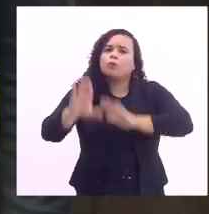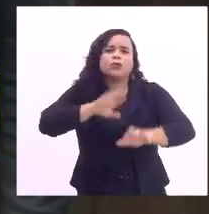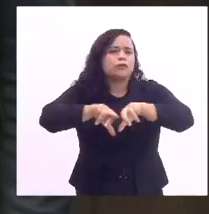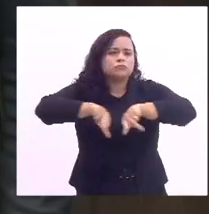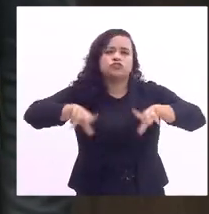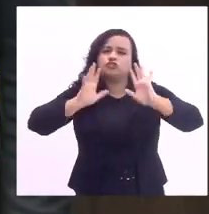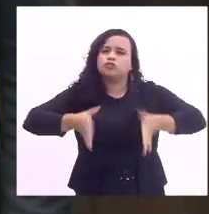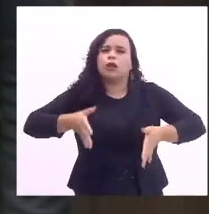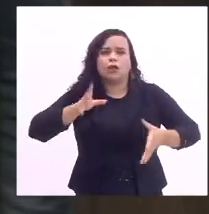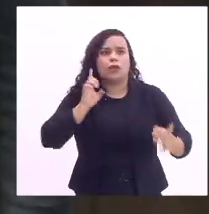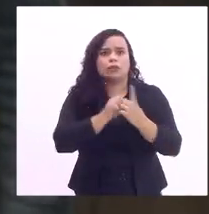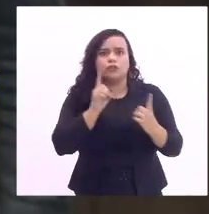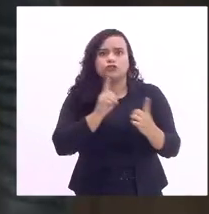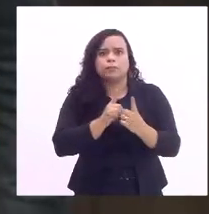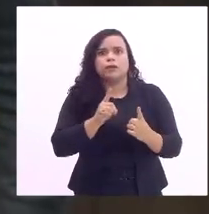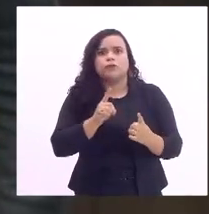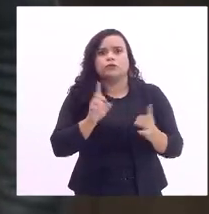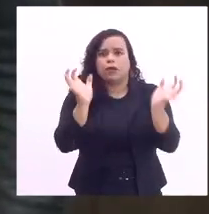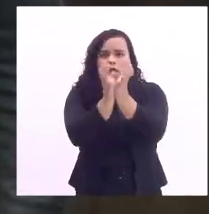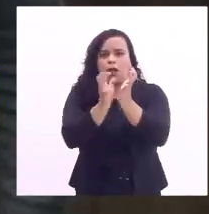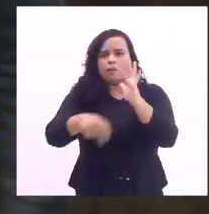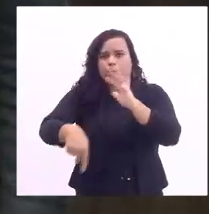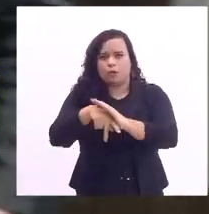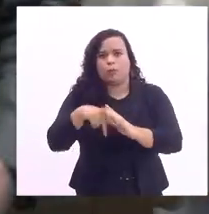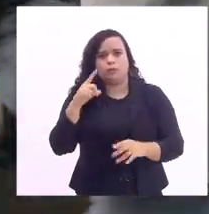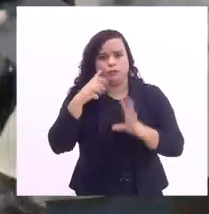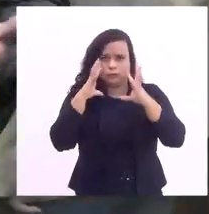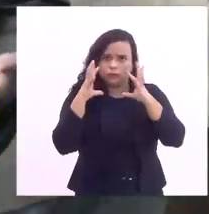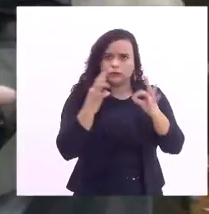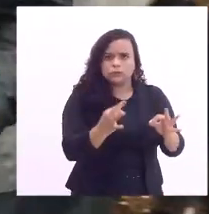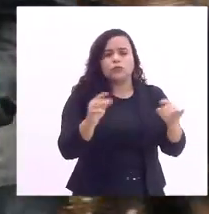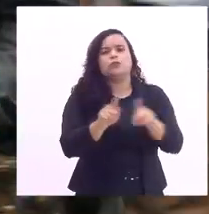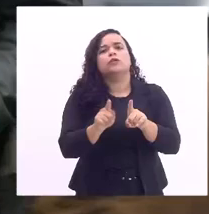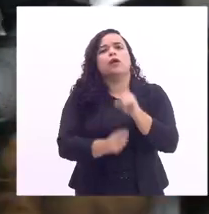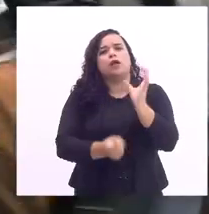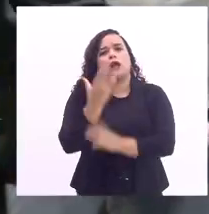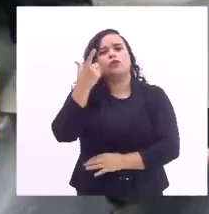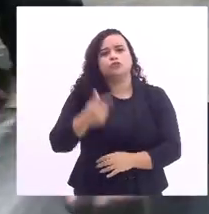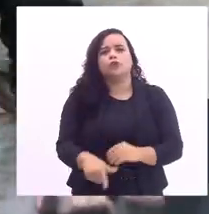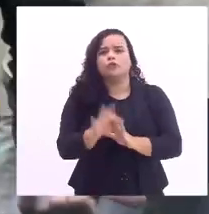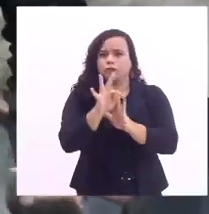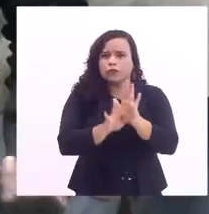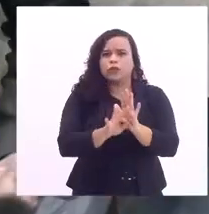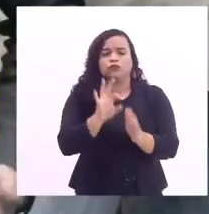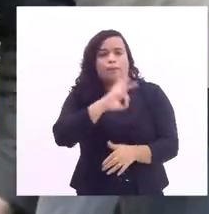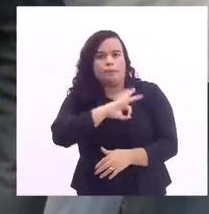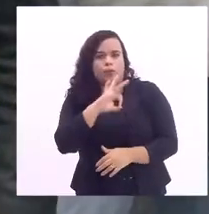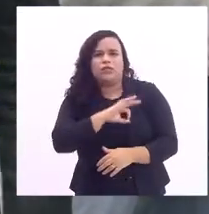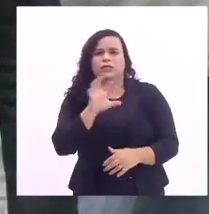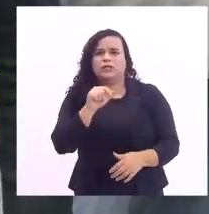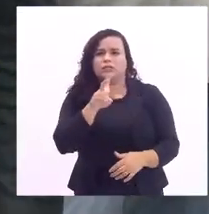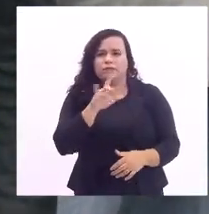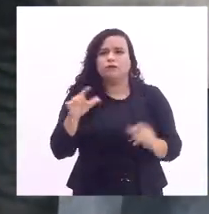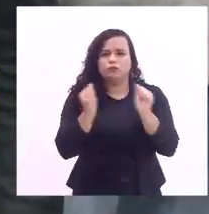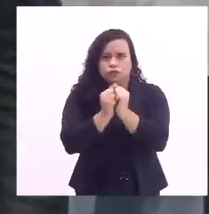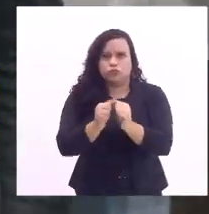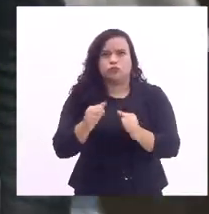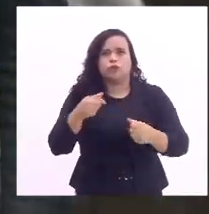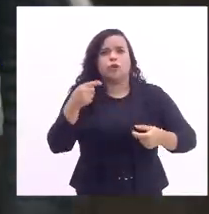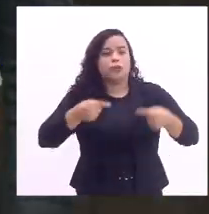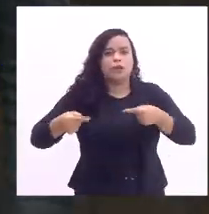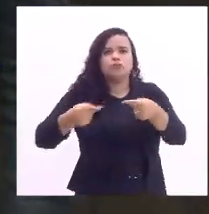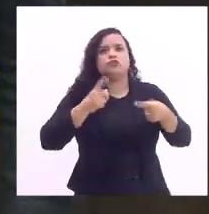de atender as categorias, reconstruir o texto com a Polícia Civil em parceria. A crítica que fizemos, que não teve